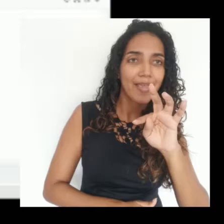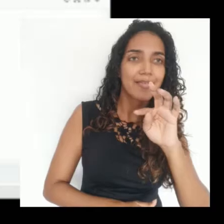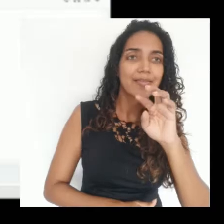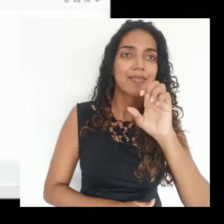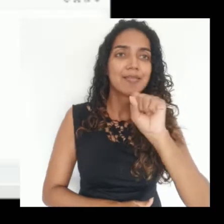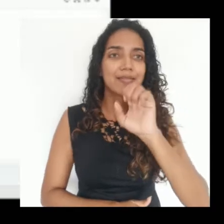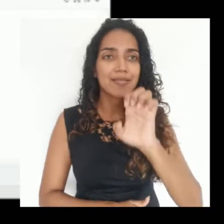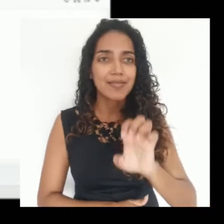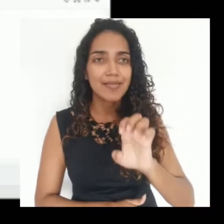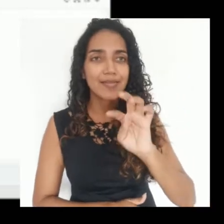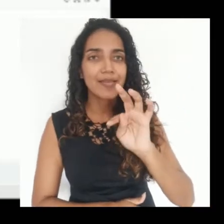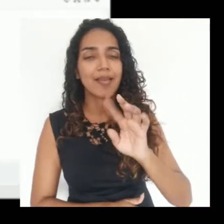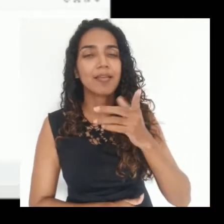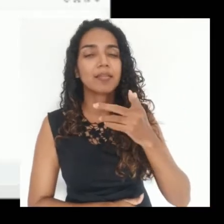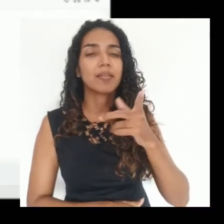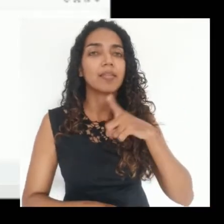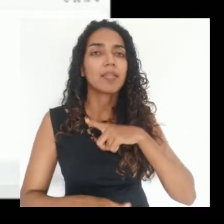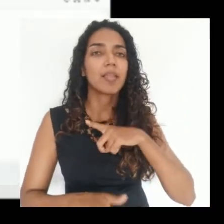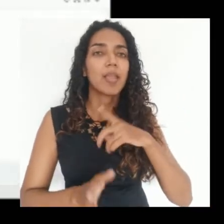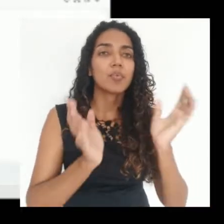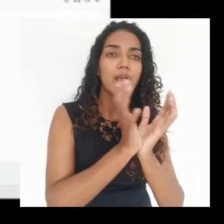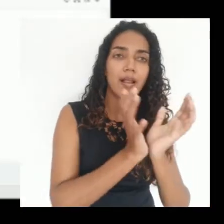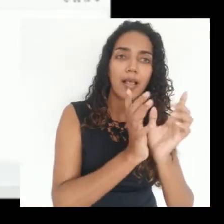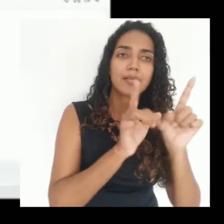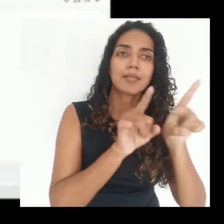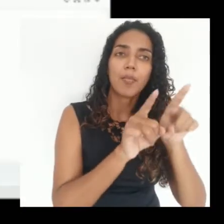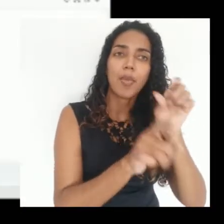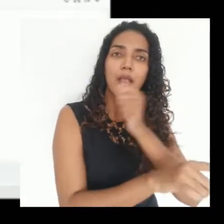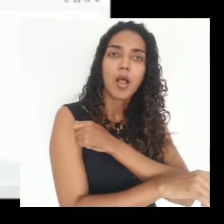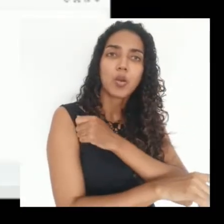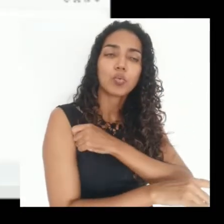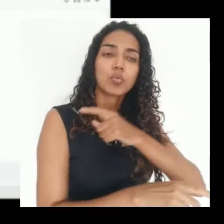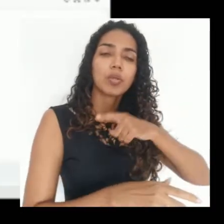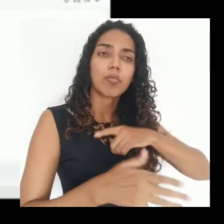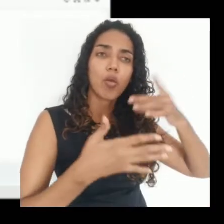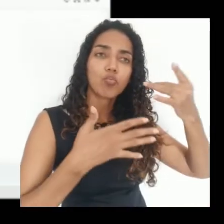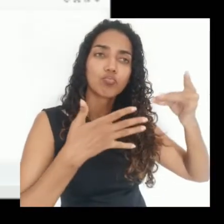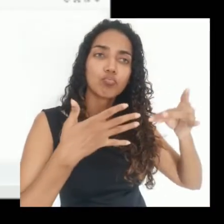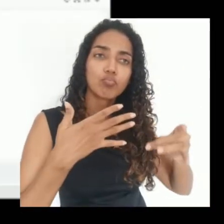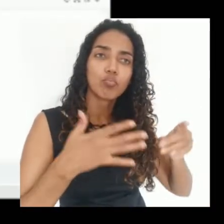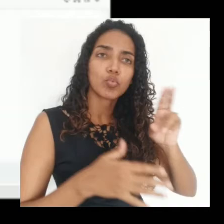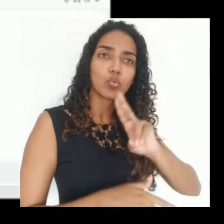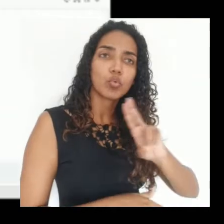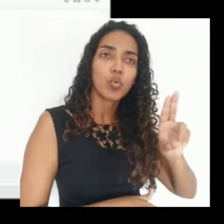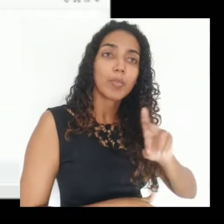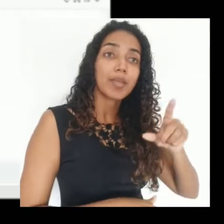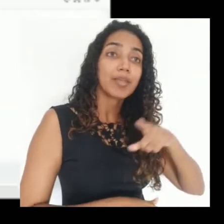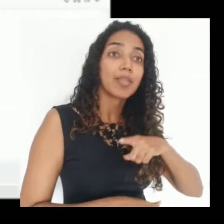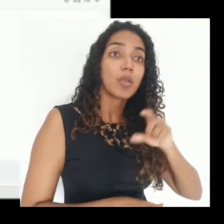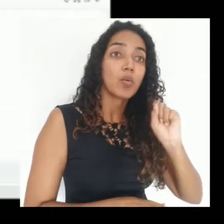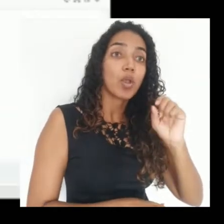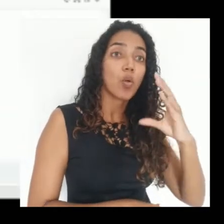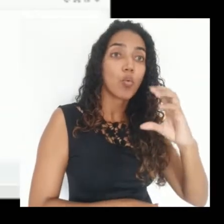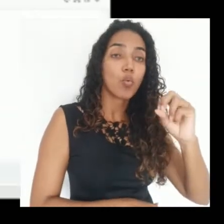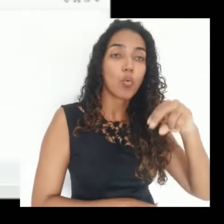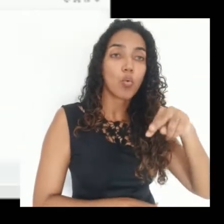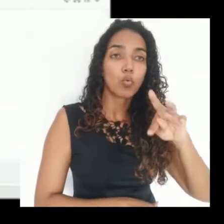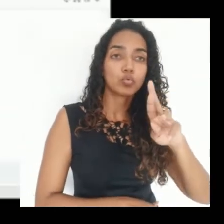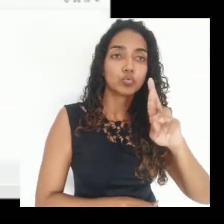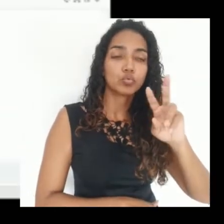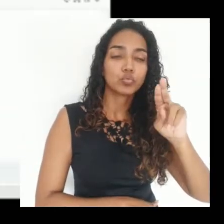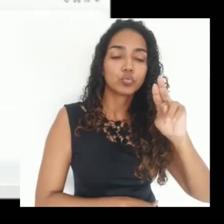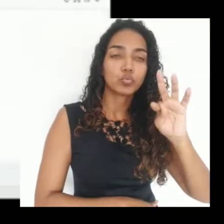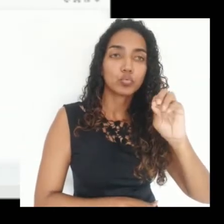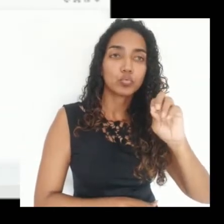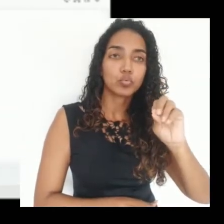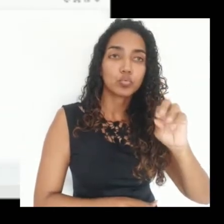forma, eu tenho a classe aluno, que também tem os atributos matrícula e nome, com o construtor recebendo a matrícula e o nome. E como é que a gente